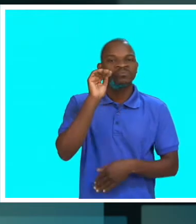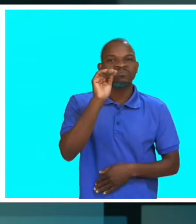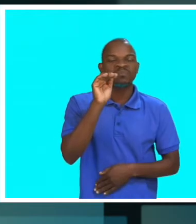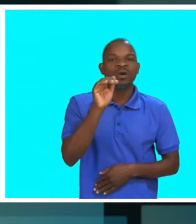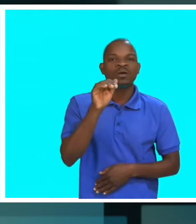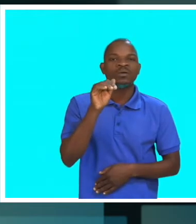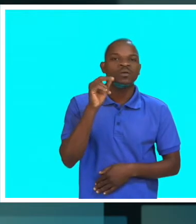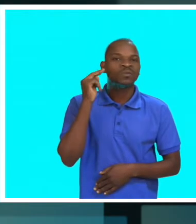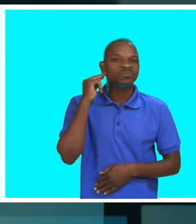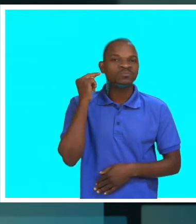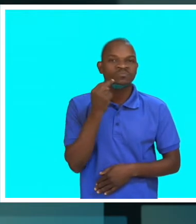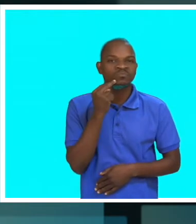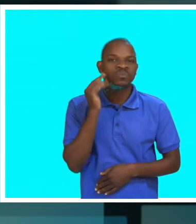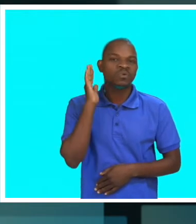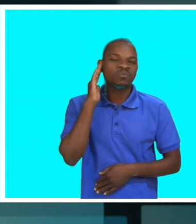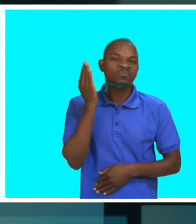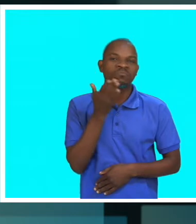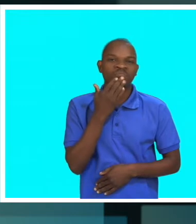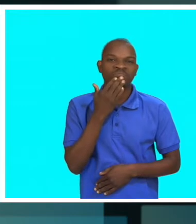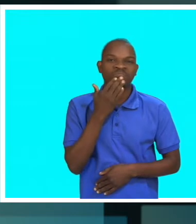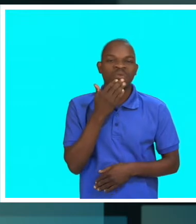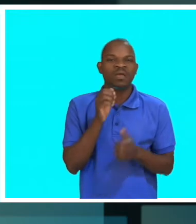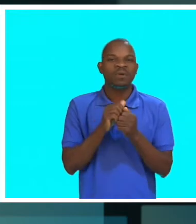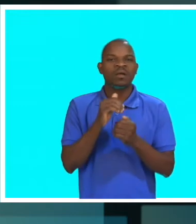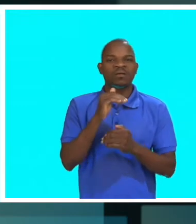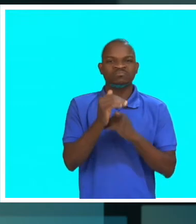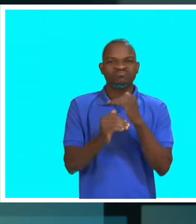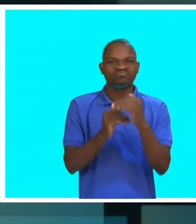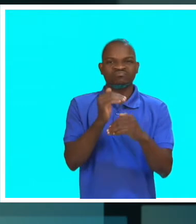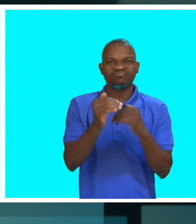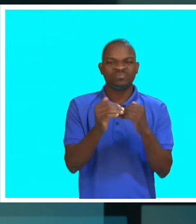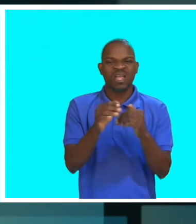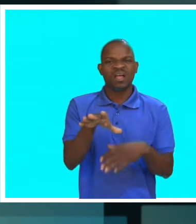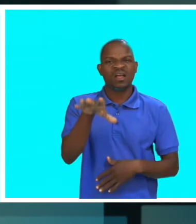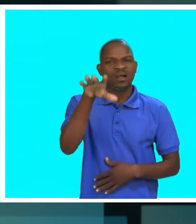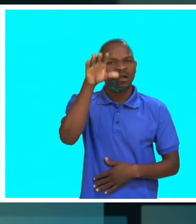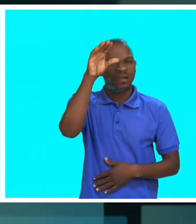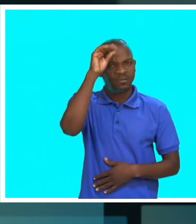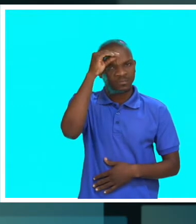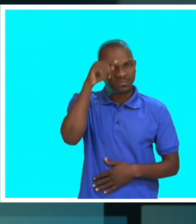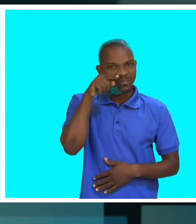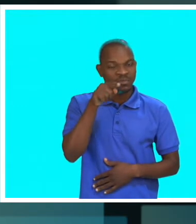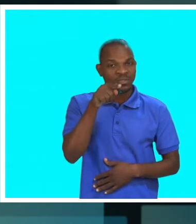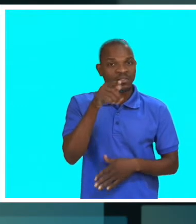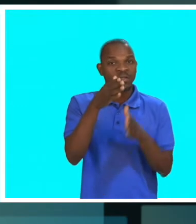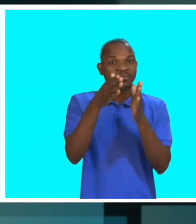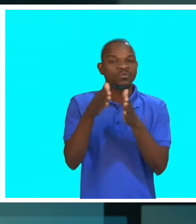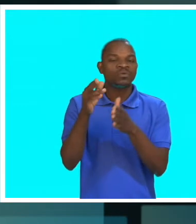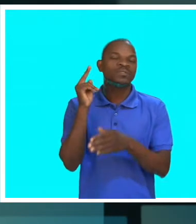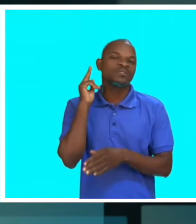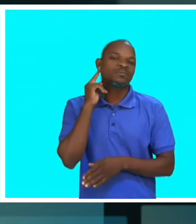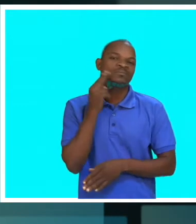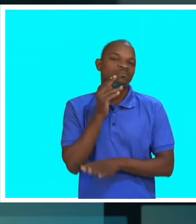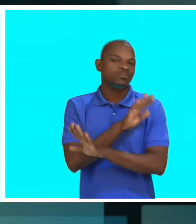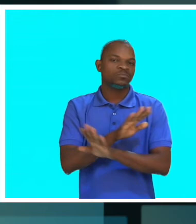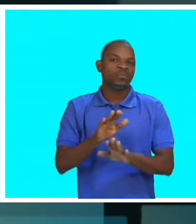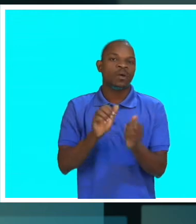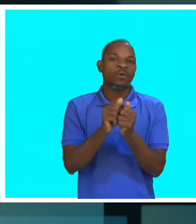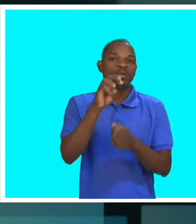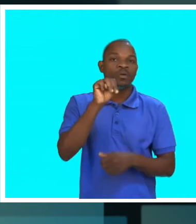surdo-mudas. Mas, à medida que o tempo foi passando, foi-se entendendo que as pessoas